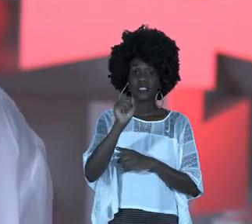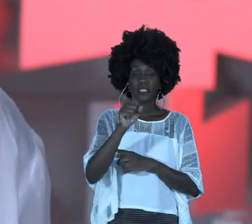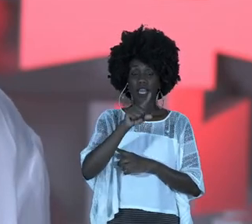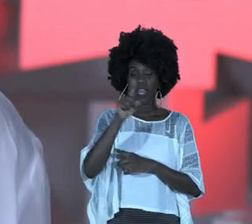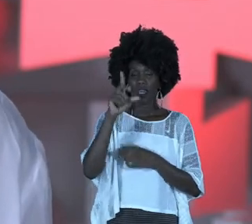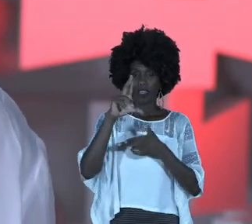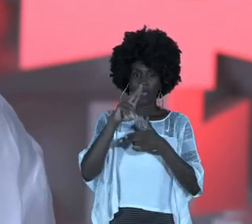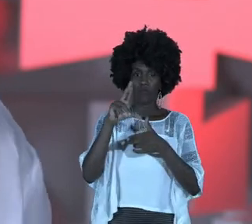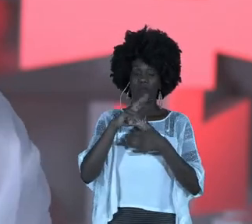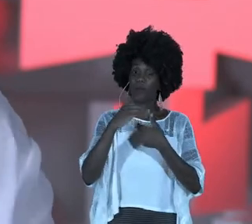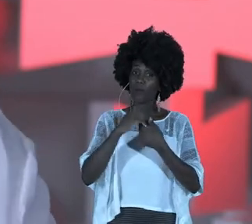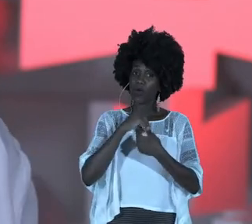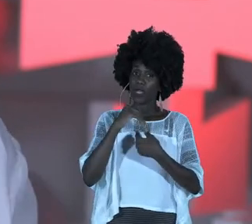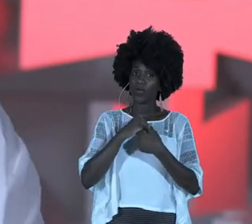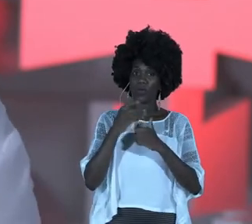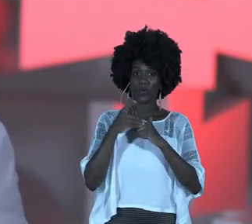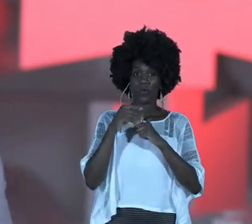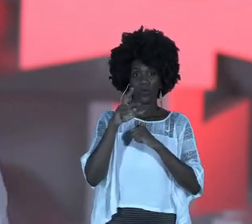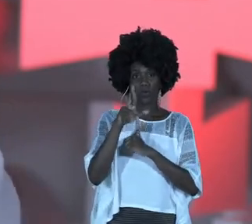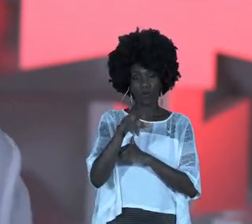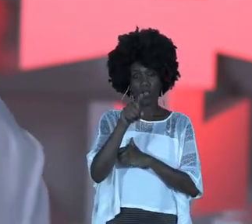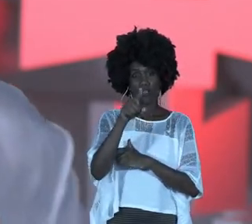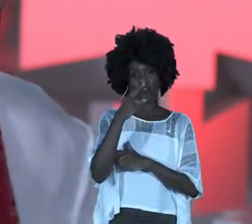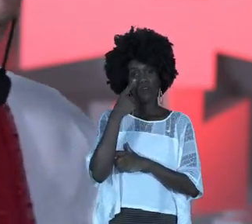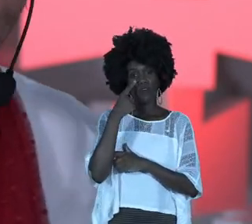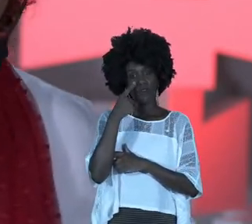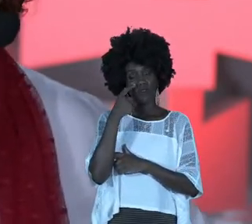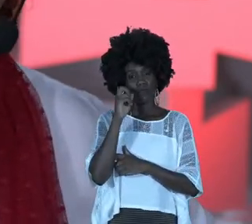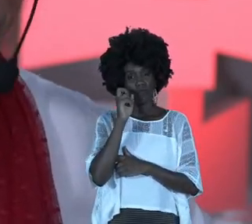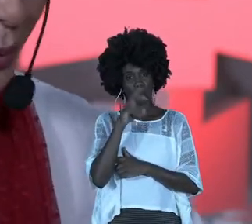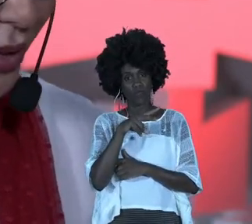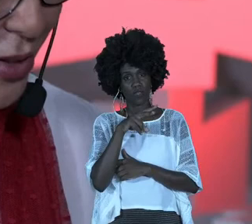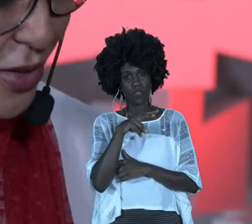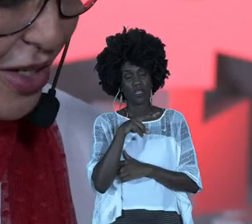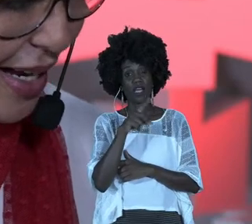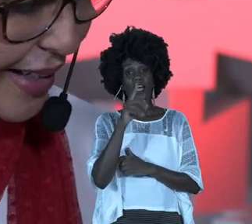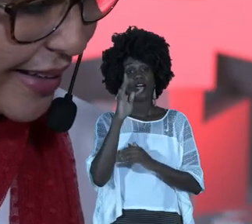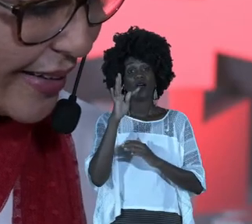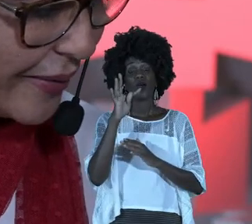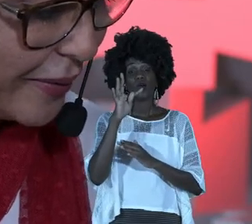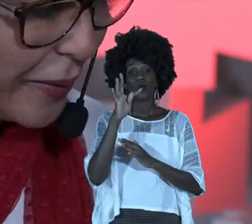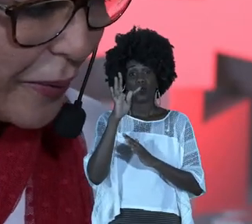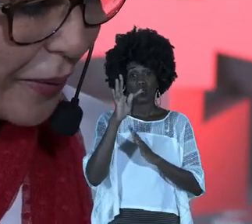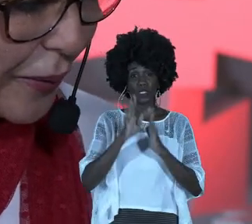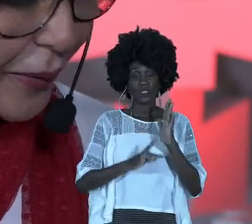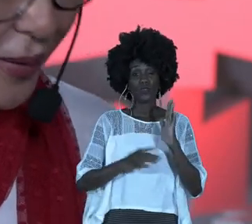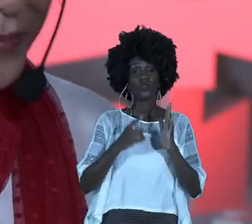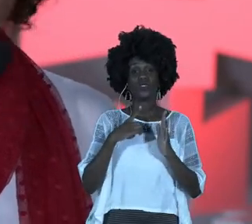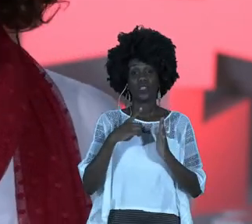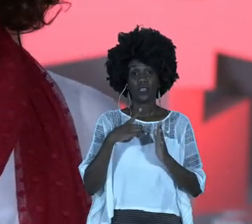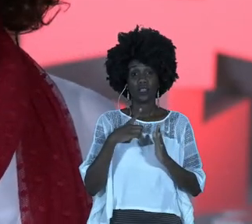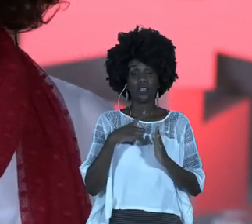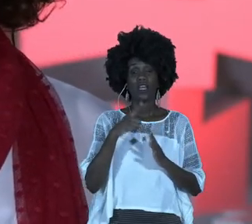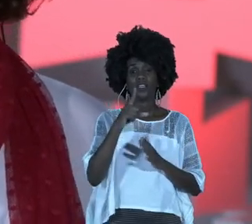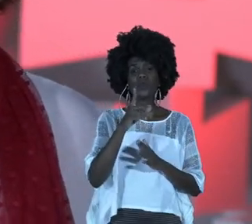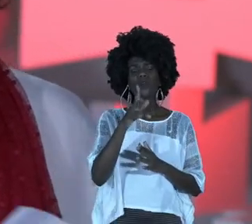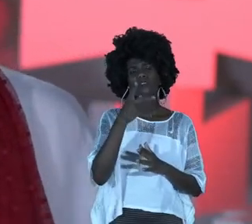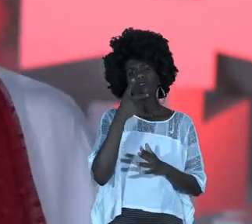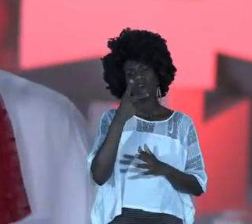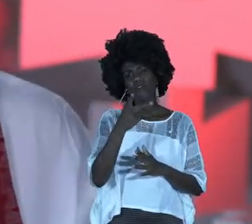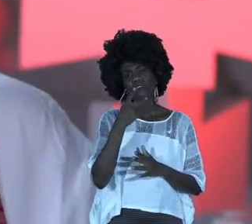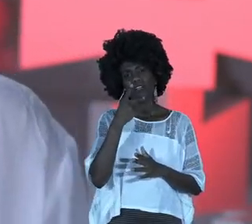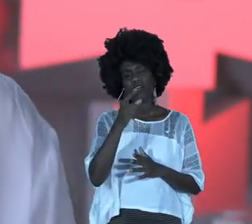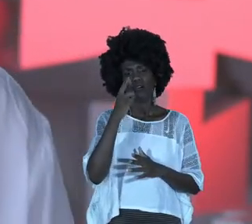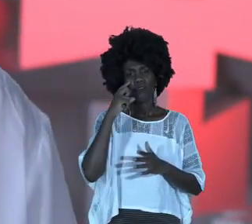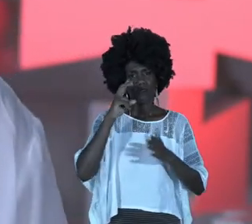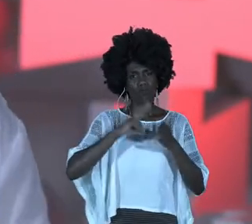doutorado. E eu vou pegar esse trecho agora, agora eu vou achar o texto de Hackley. Olha, então ele fala, eu vou